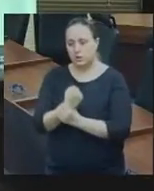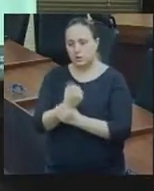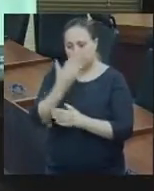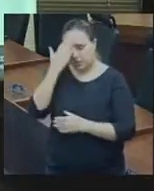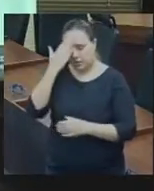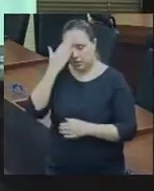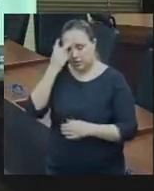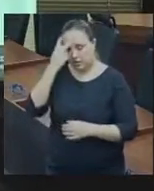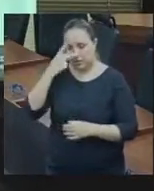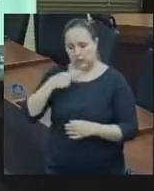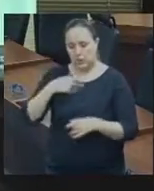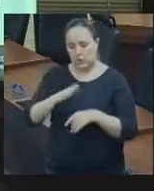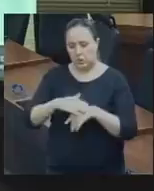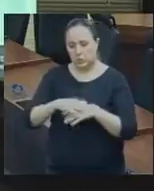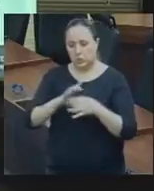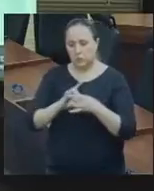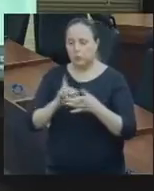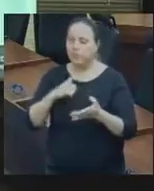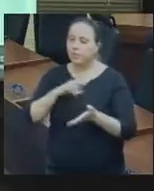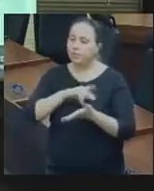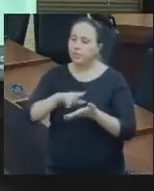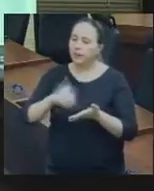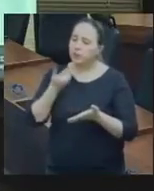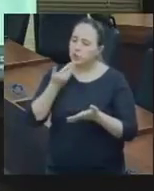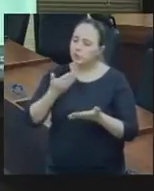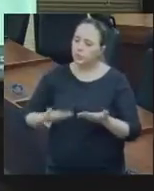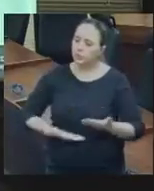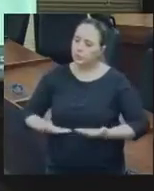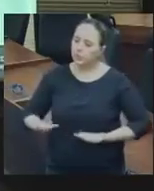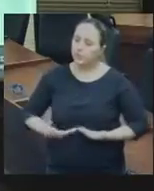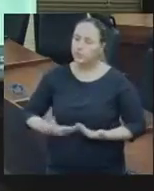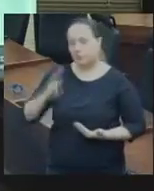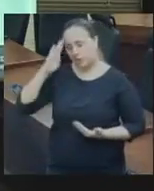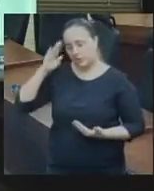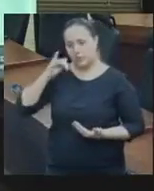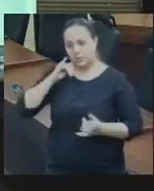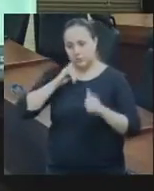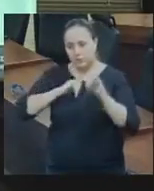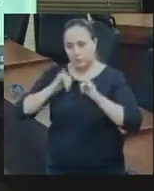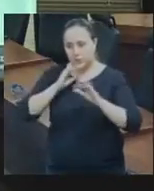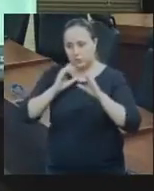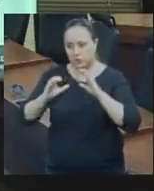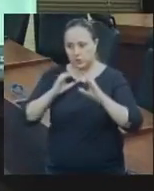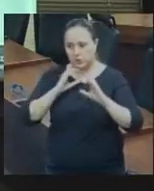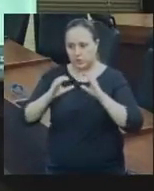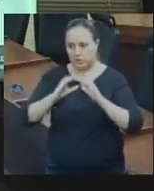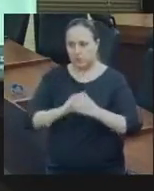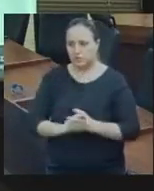desses vários tipos de serviço inclusive informação e comunicação é